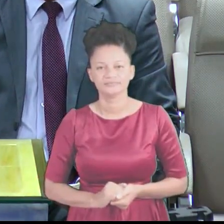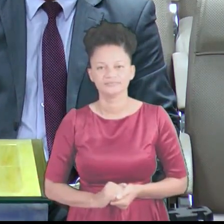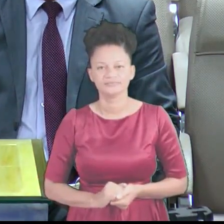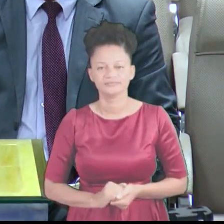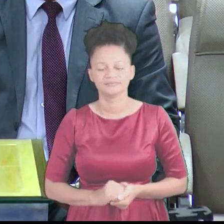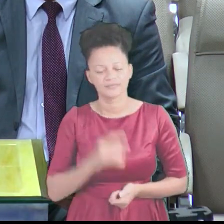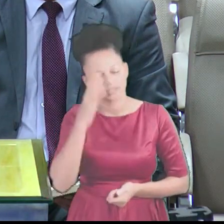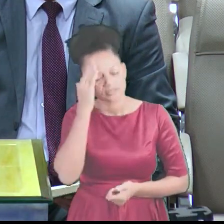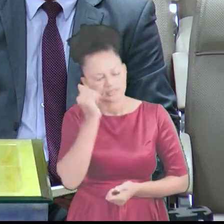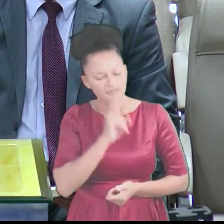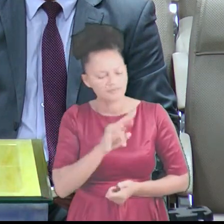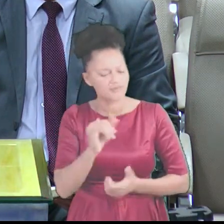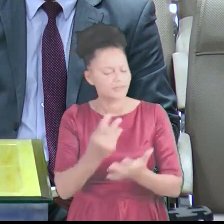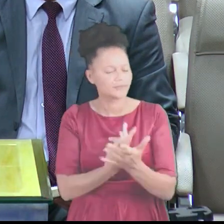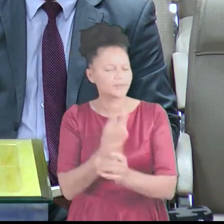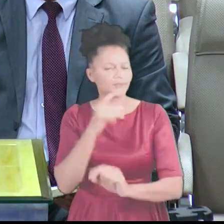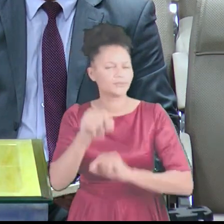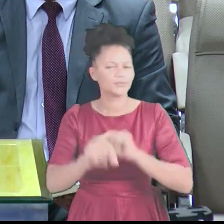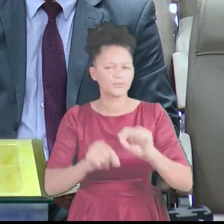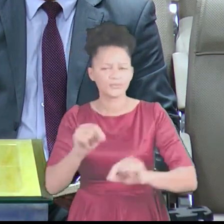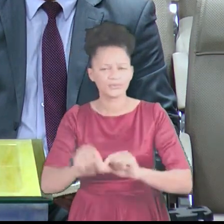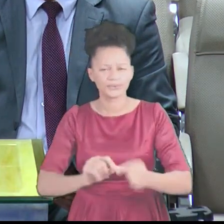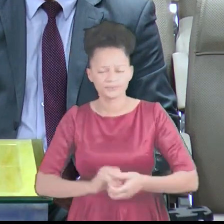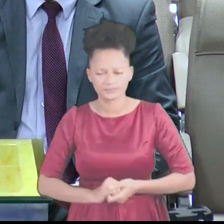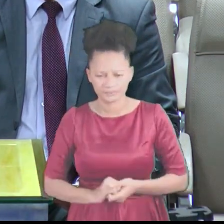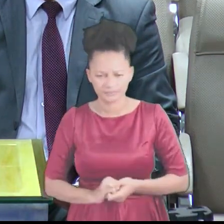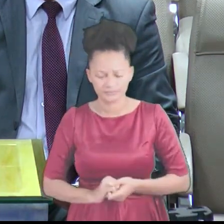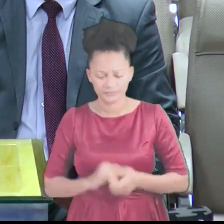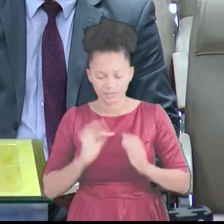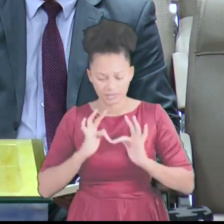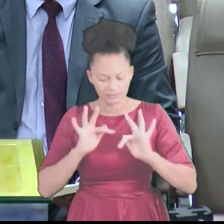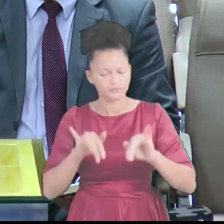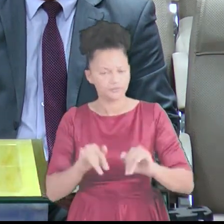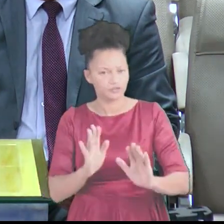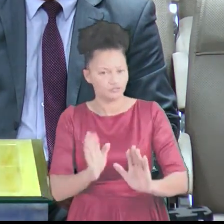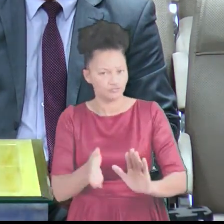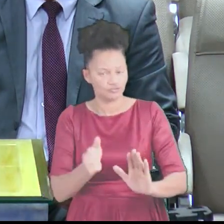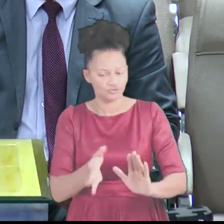E sabe o que é que vai acontecer? E aqui eu encerro.